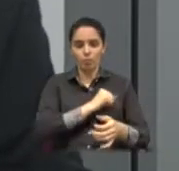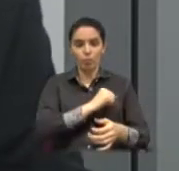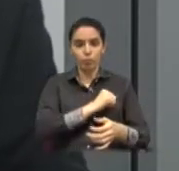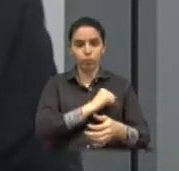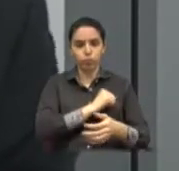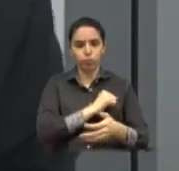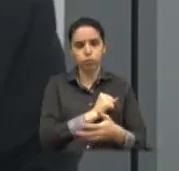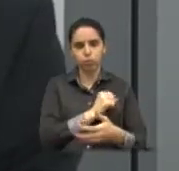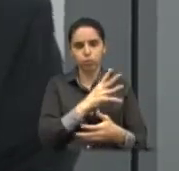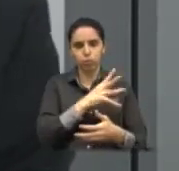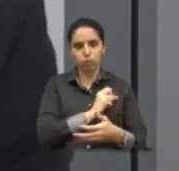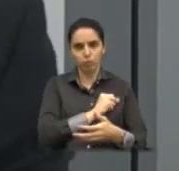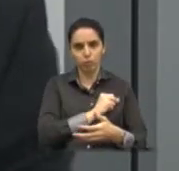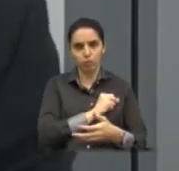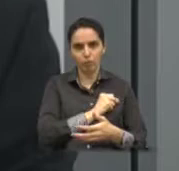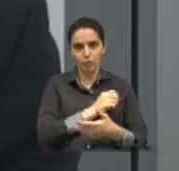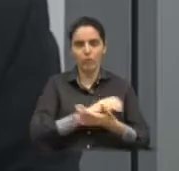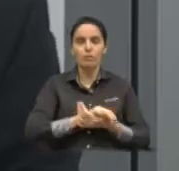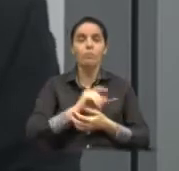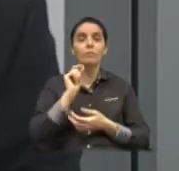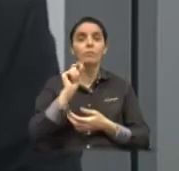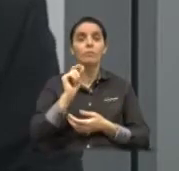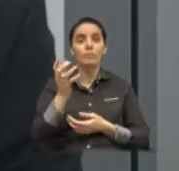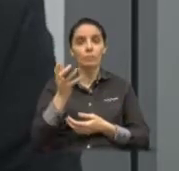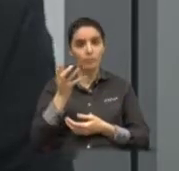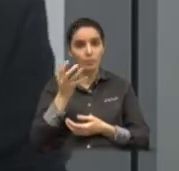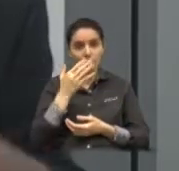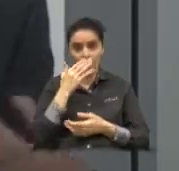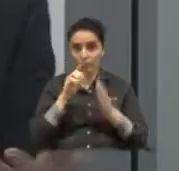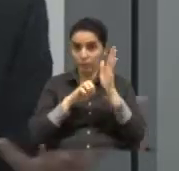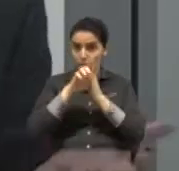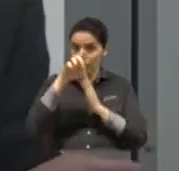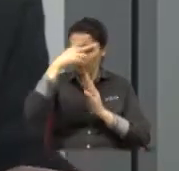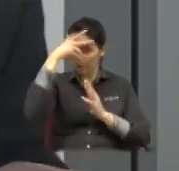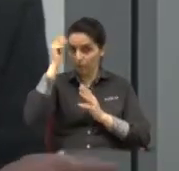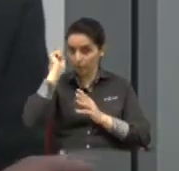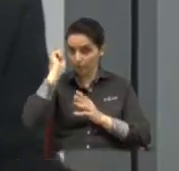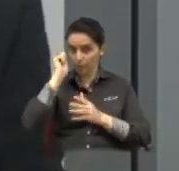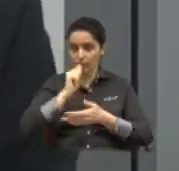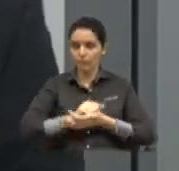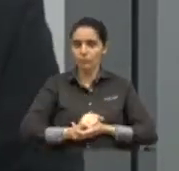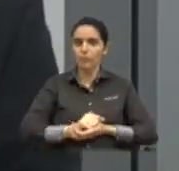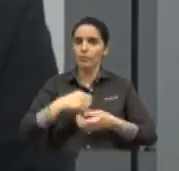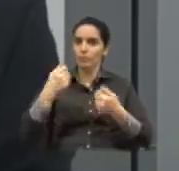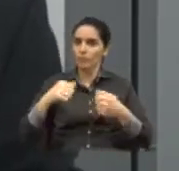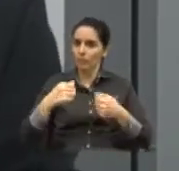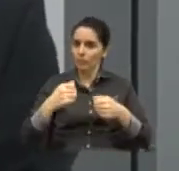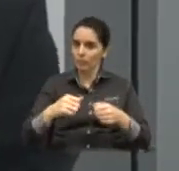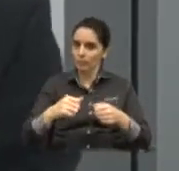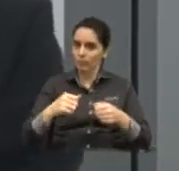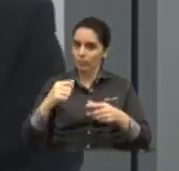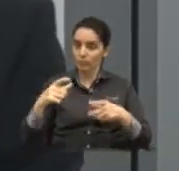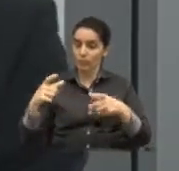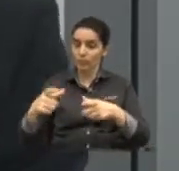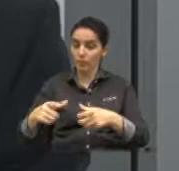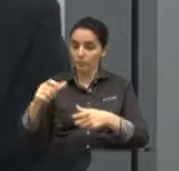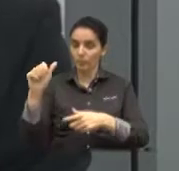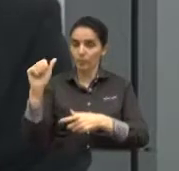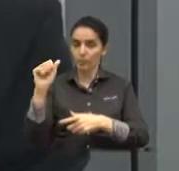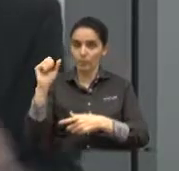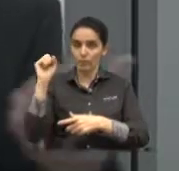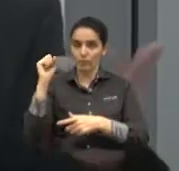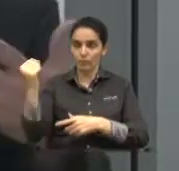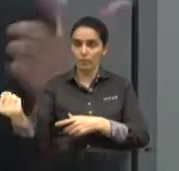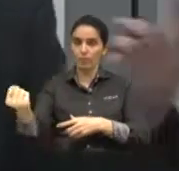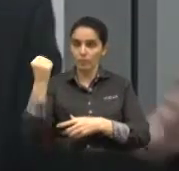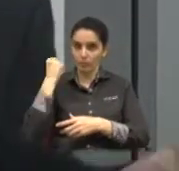cardiorrespiratória. O que nós queremos com esse requerimento? Que seja avaliado nas academias. Aliás, não só nas academias,